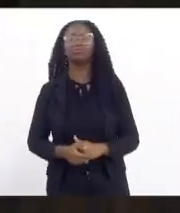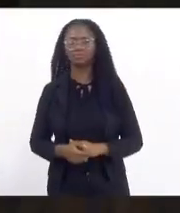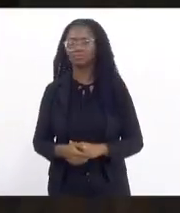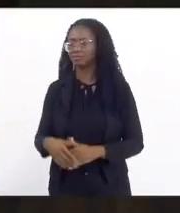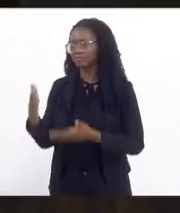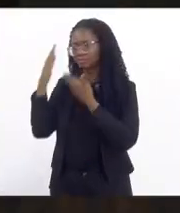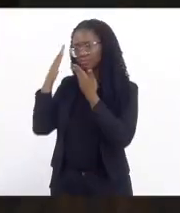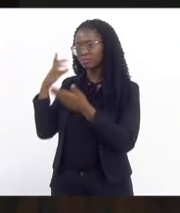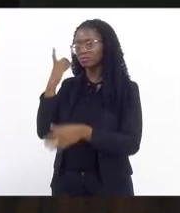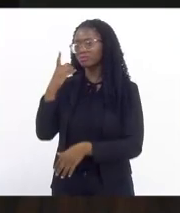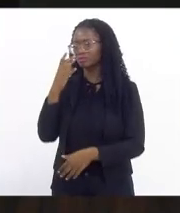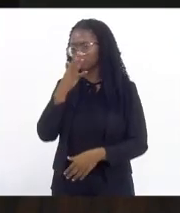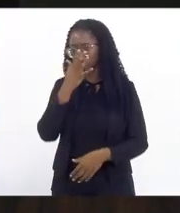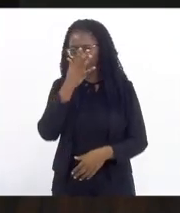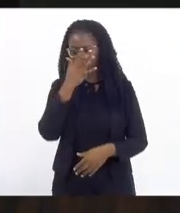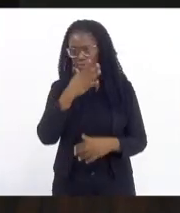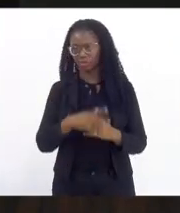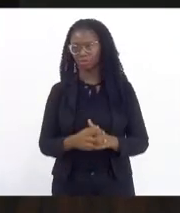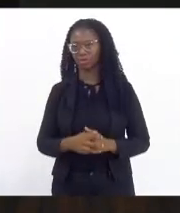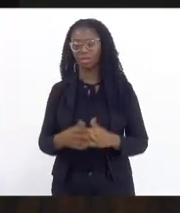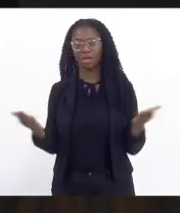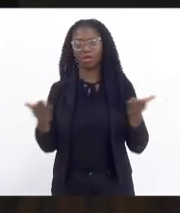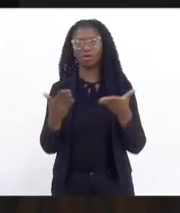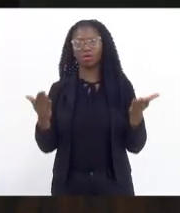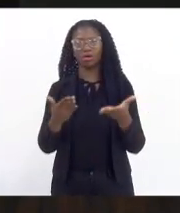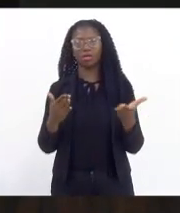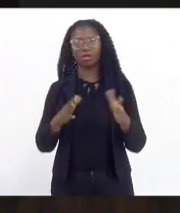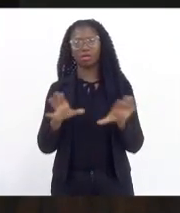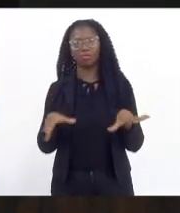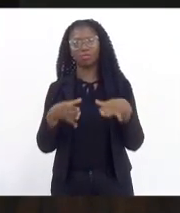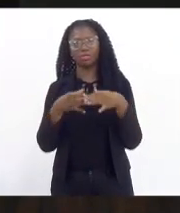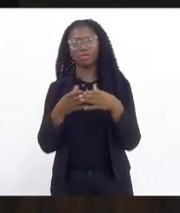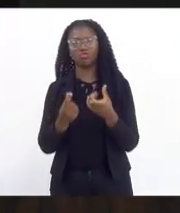deputado. Pela comissão de orçamento, o deputado Márcio Canella.